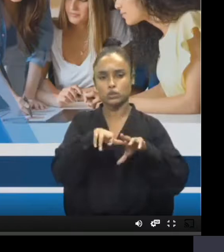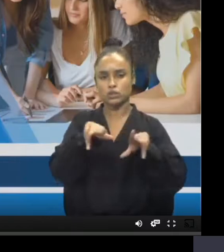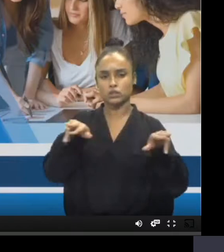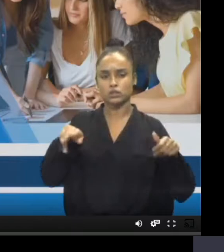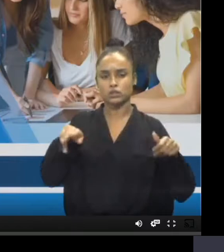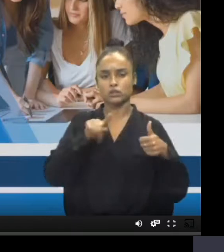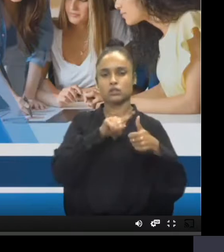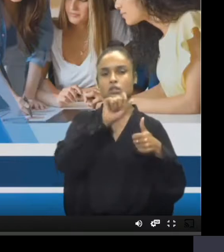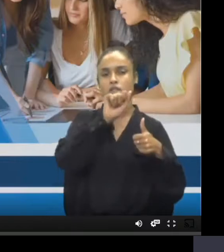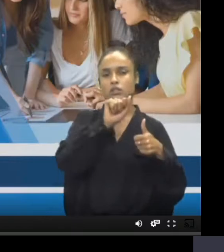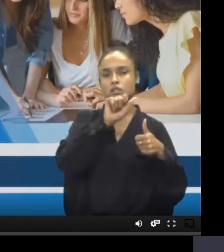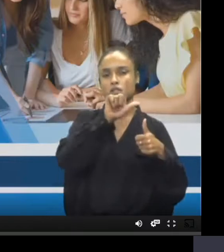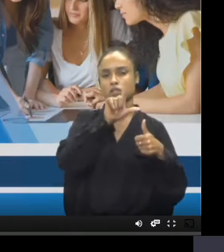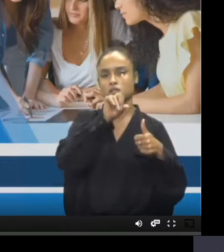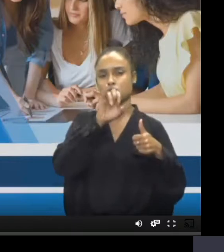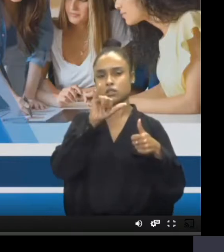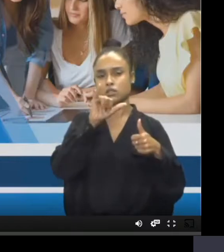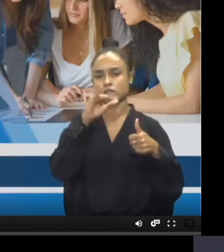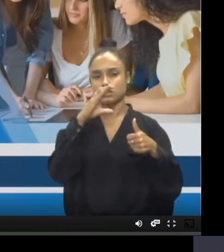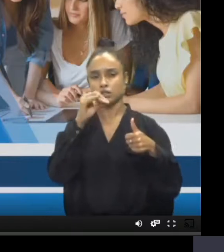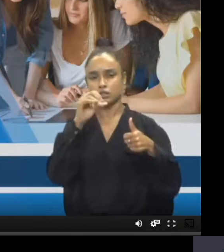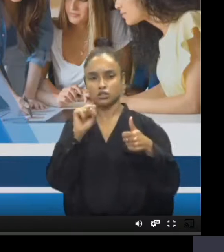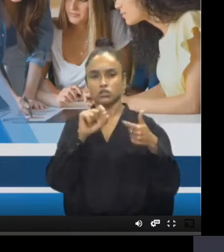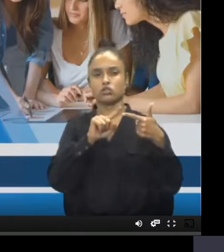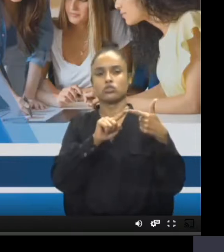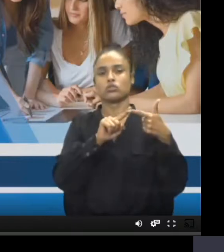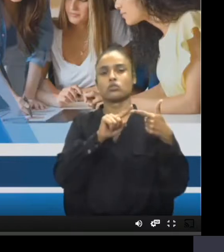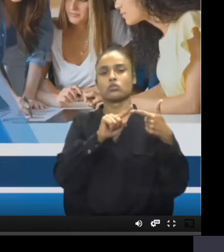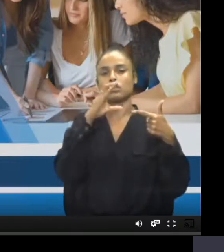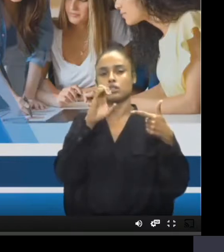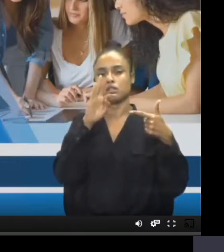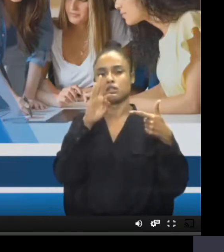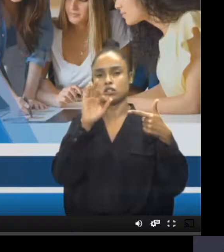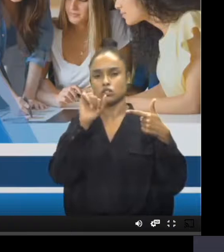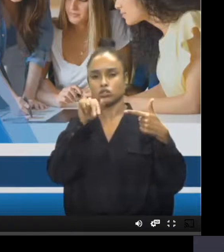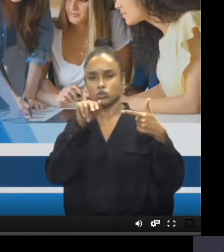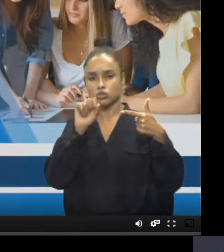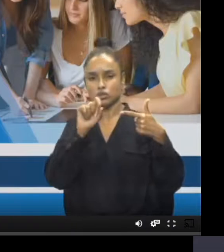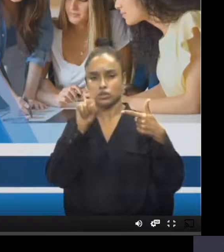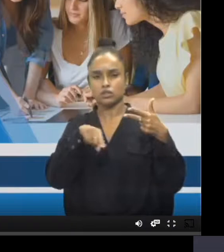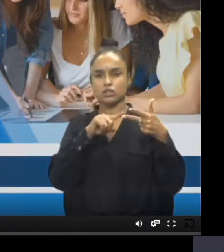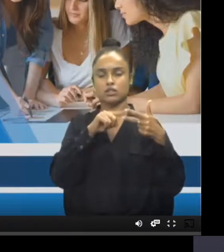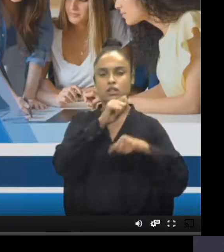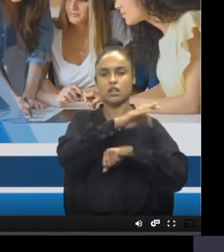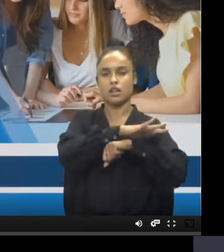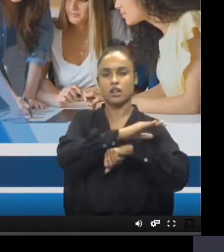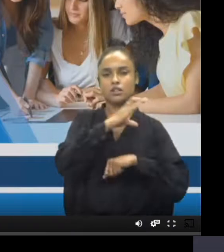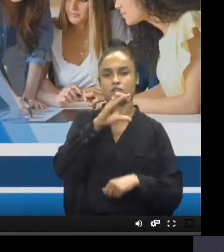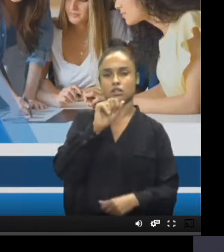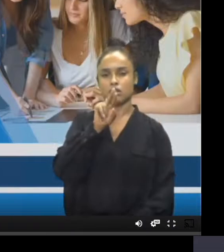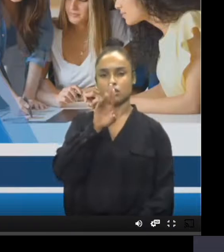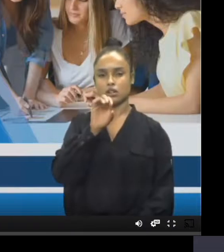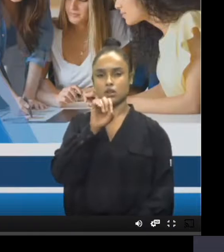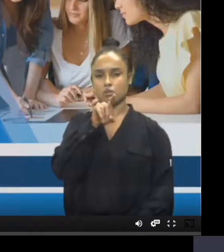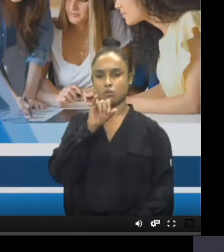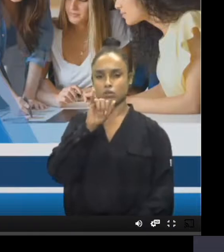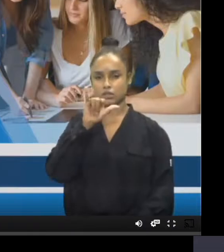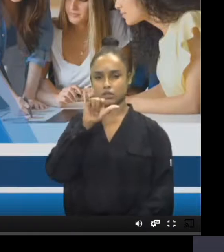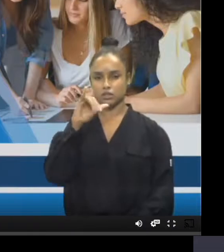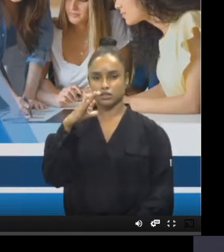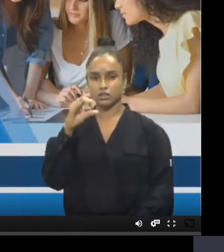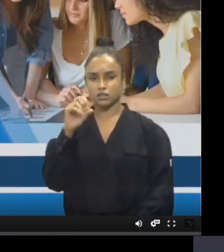nós vamos falar um pouco sobre aldeídos, cetonas, ácidos carboxílicos e derivados. Através da aula de hoje, nós vamos conhecer um